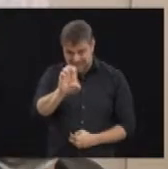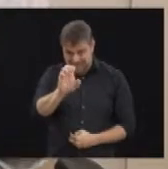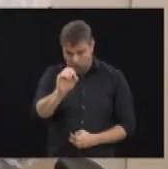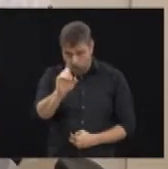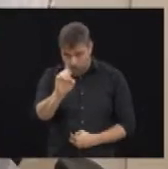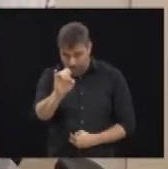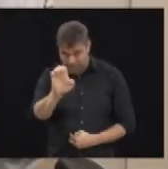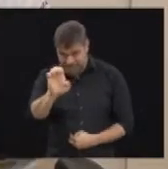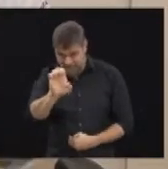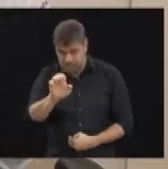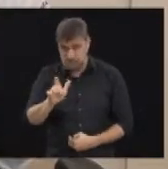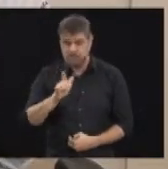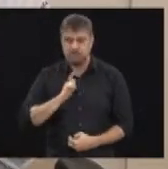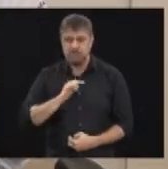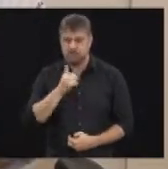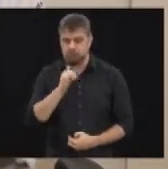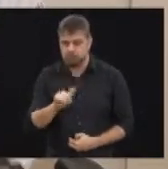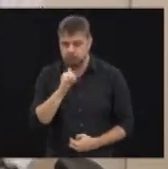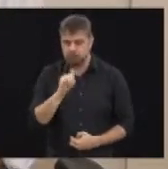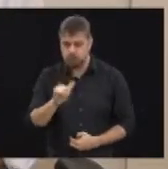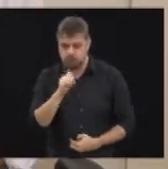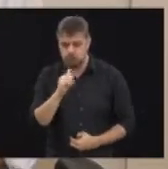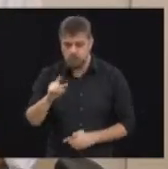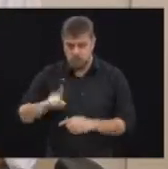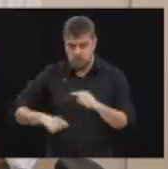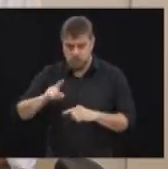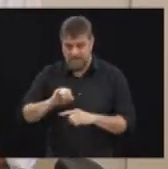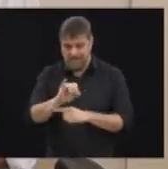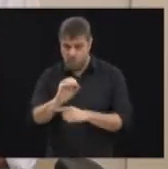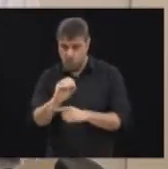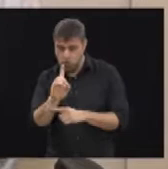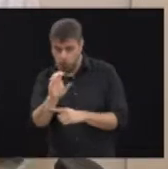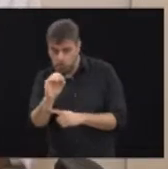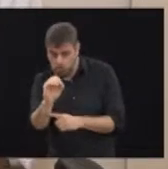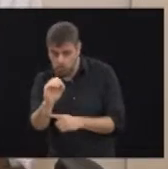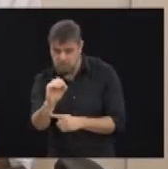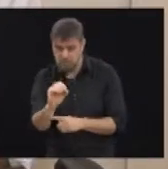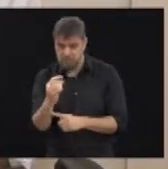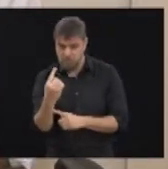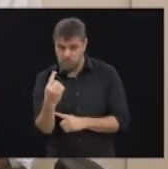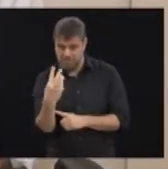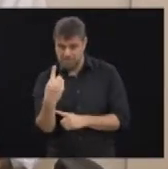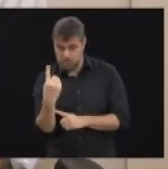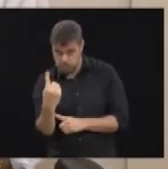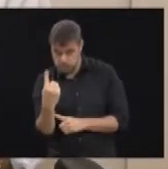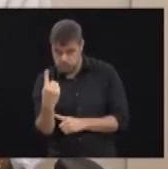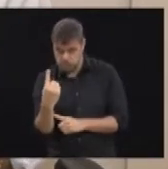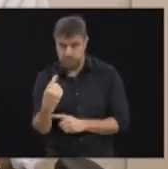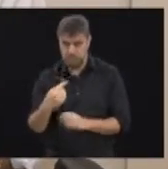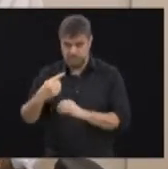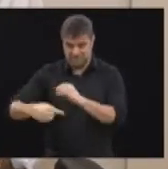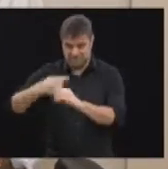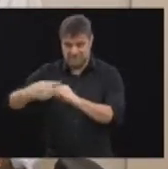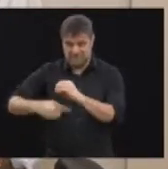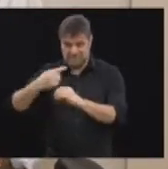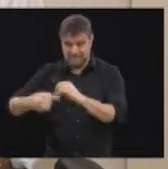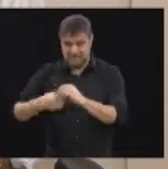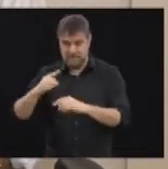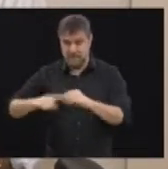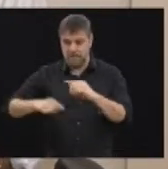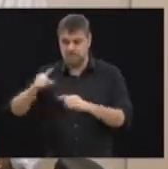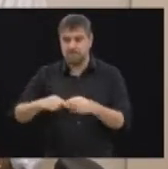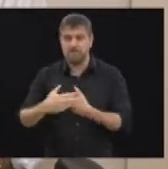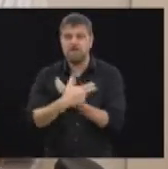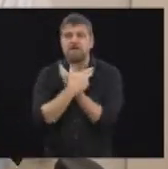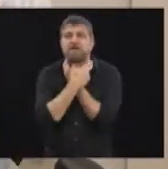energia maior, doses maiores de iodo 131, que é o iodo radioativo, nós conseguimos destruir